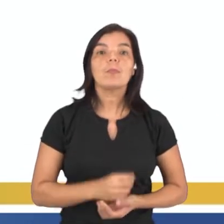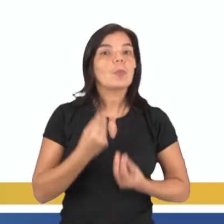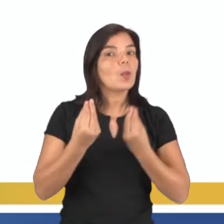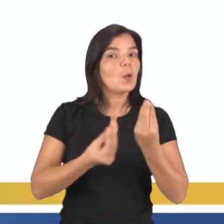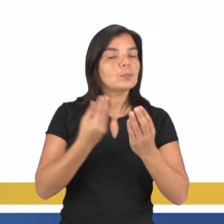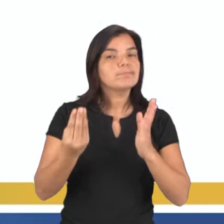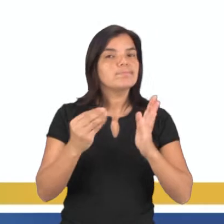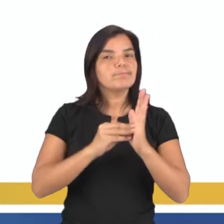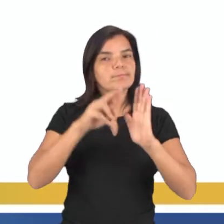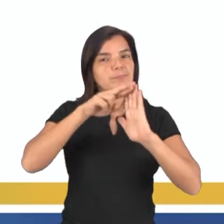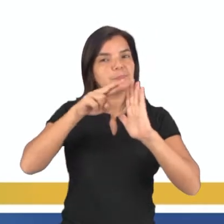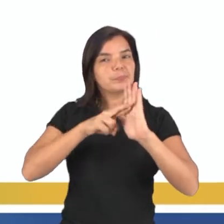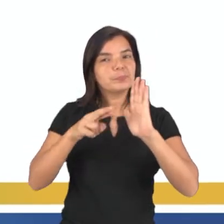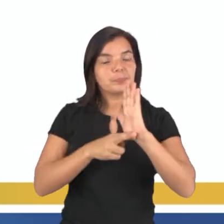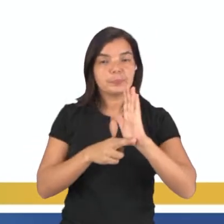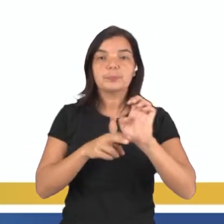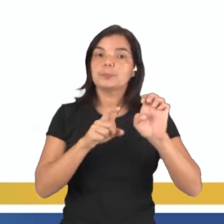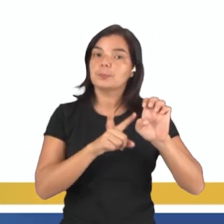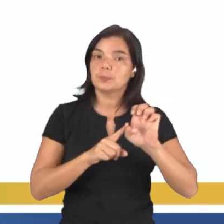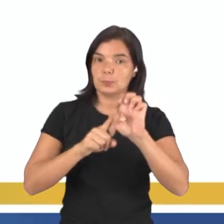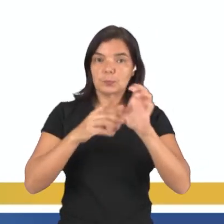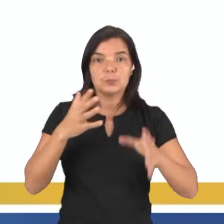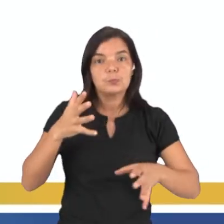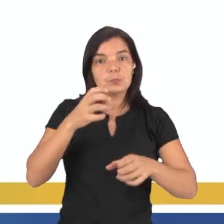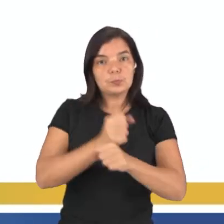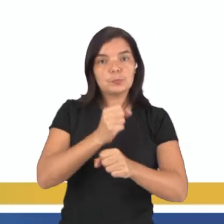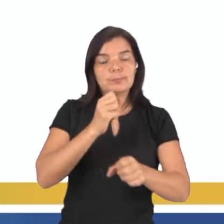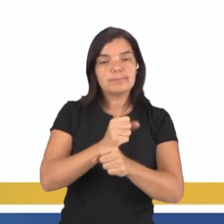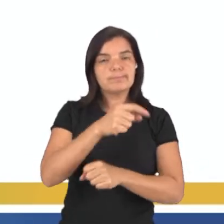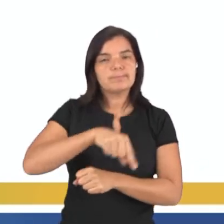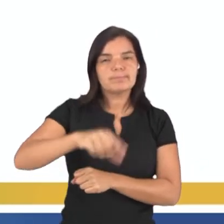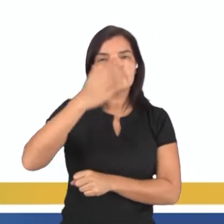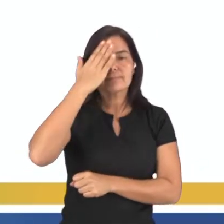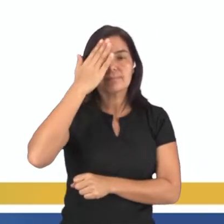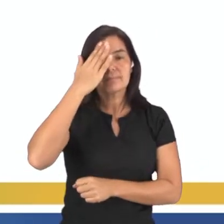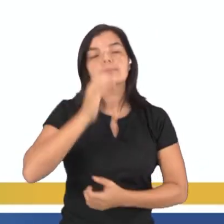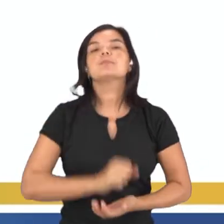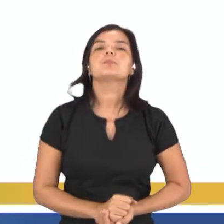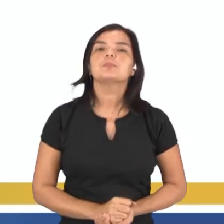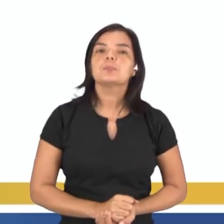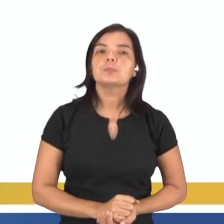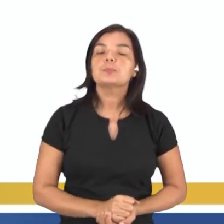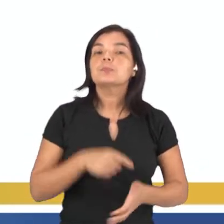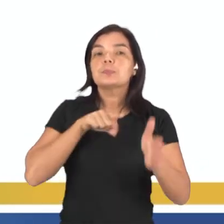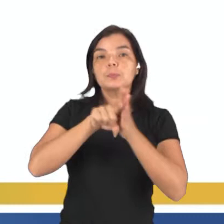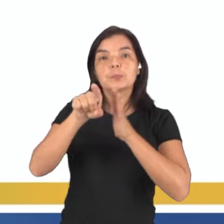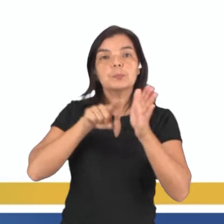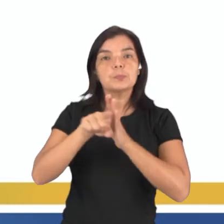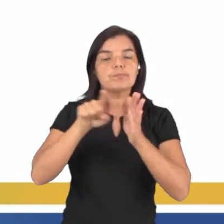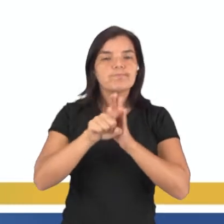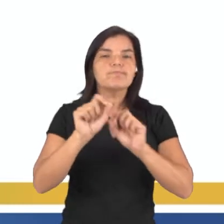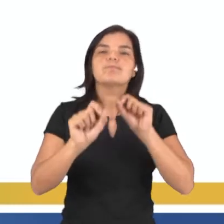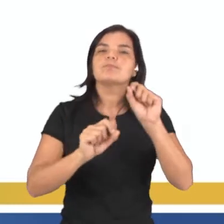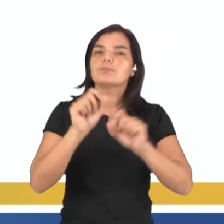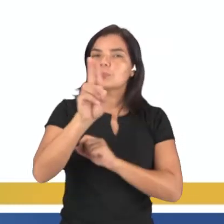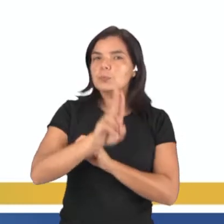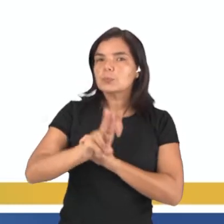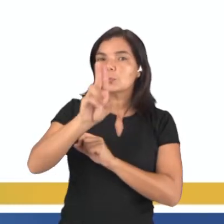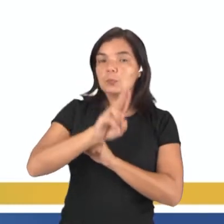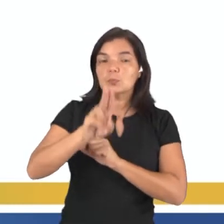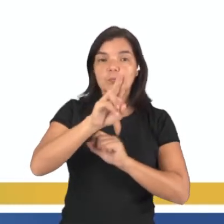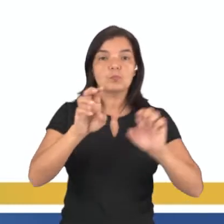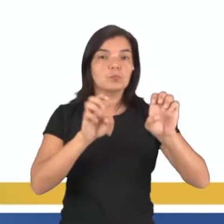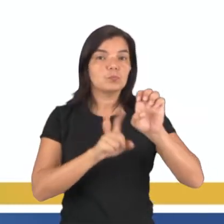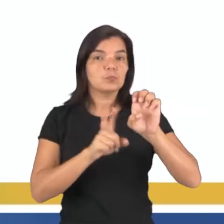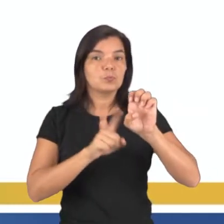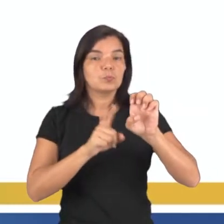Aplicando essa regra da escala em um cálculo agora para a gente entender isso. As questões que envolvem o uso de